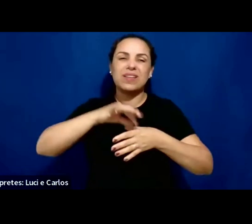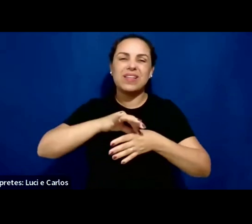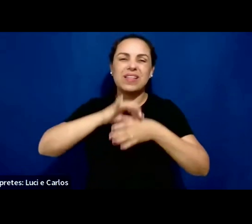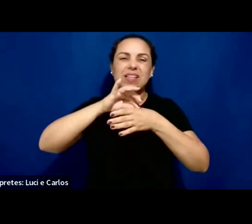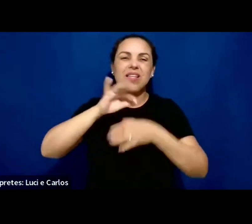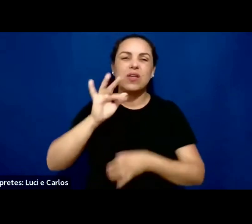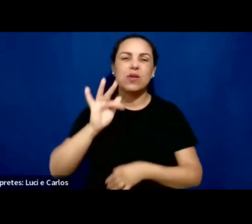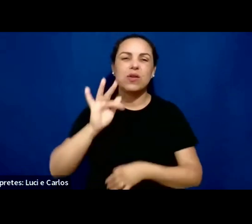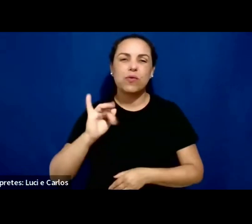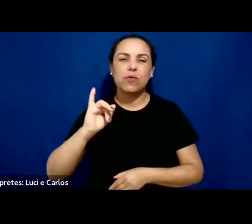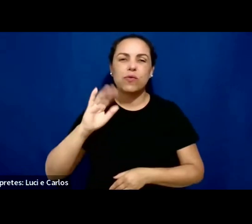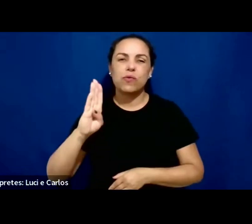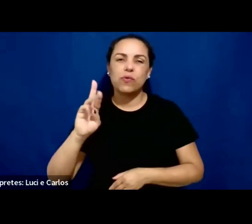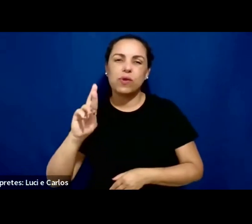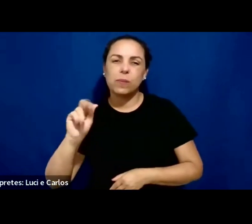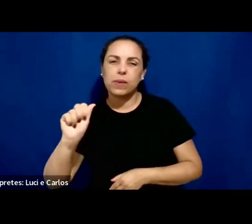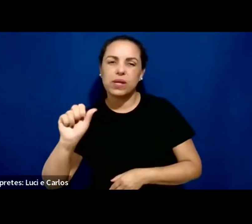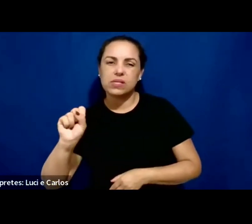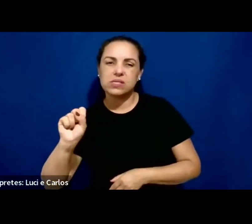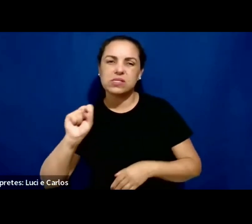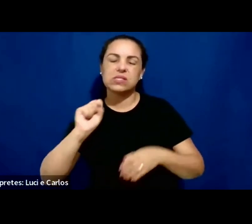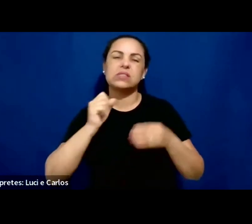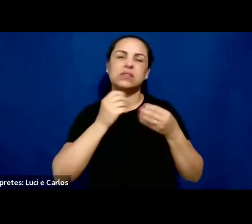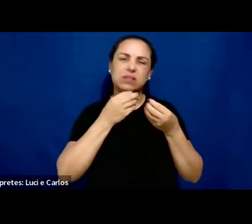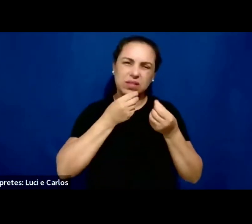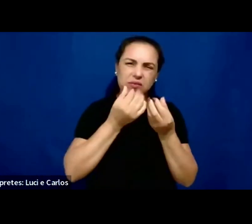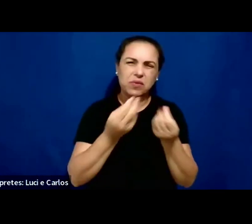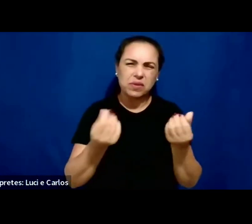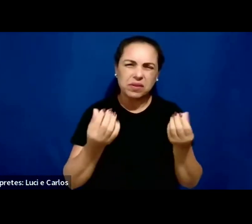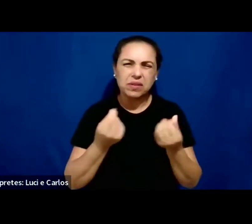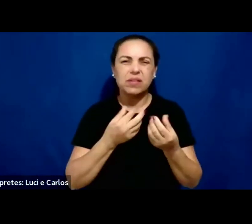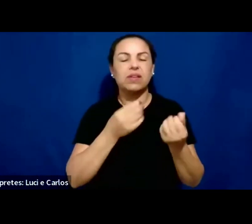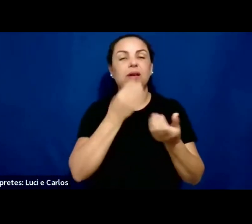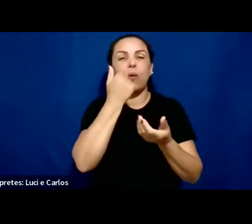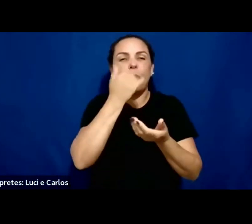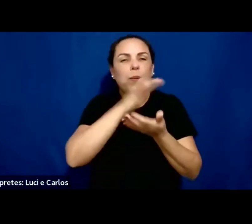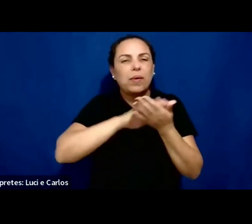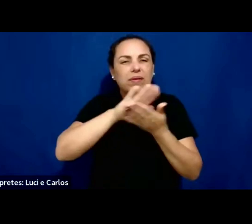Consumo excessivo de alimentos processados, supermercados, carnes, consumo de